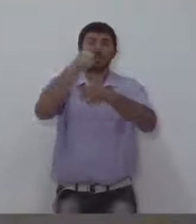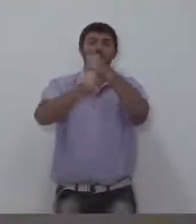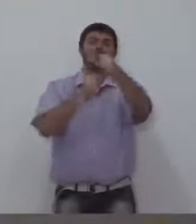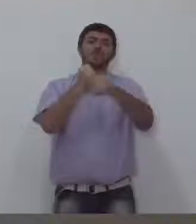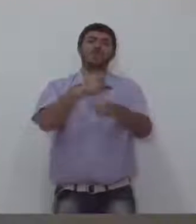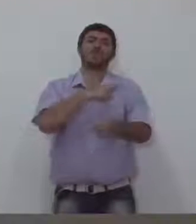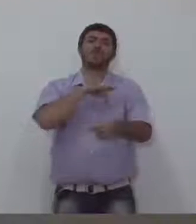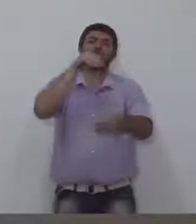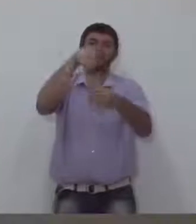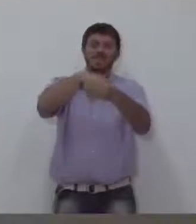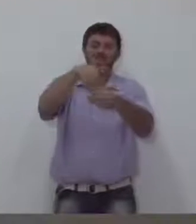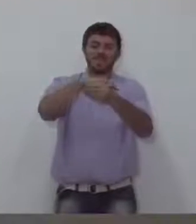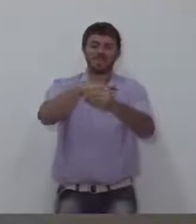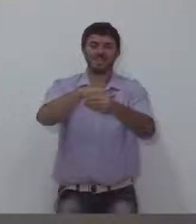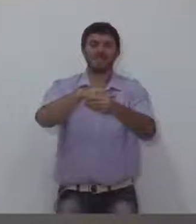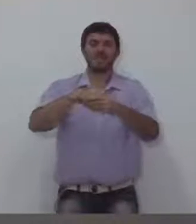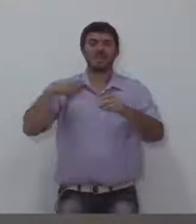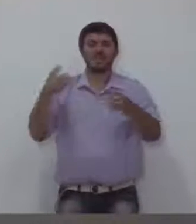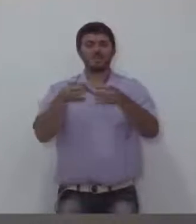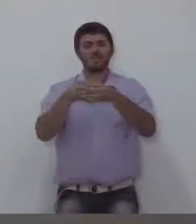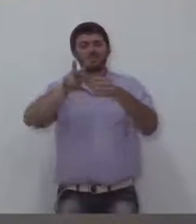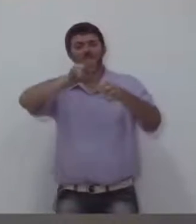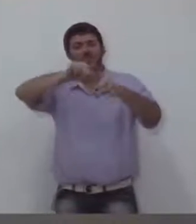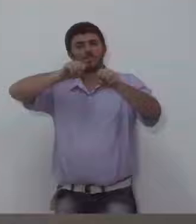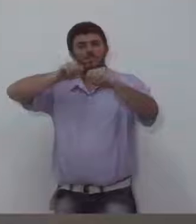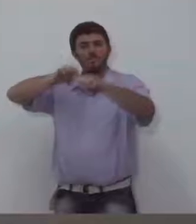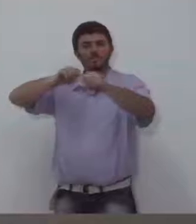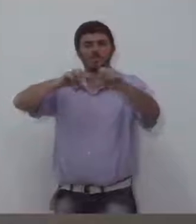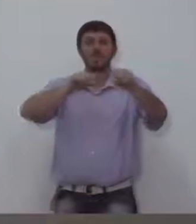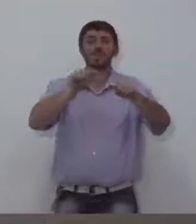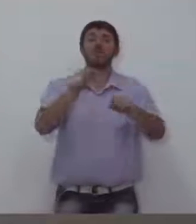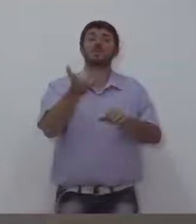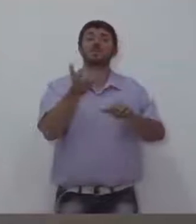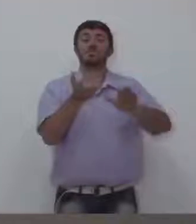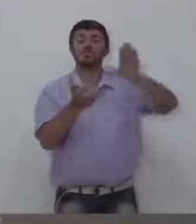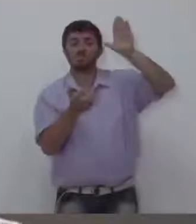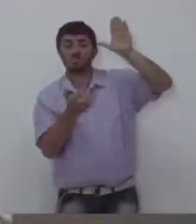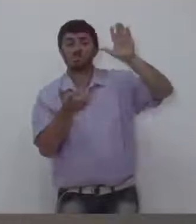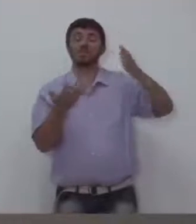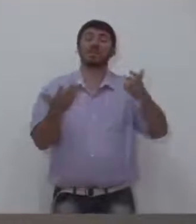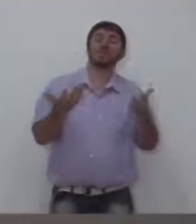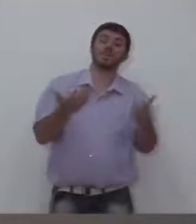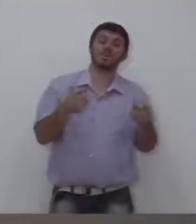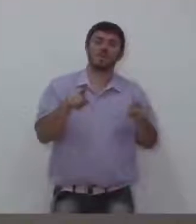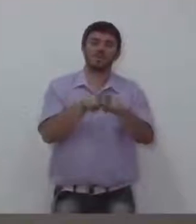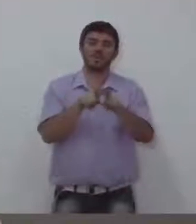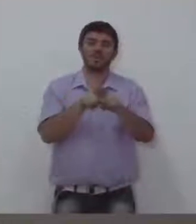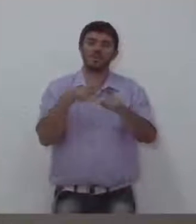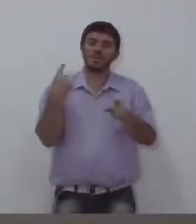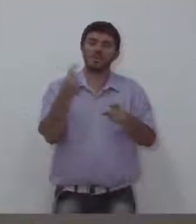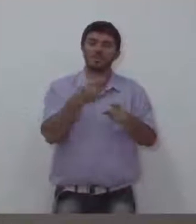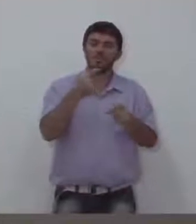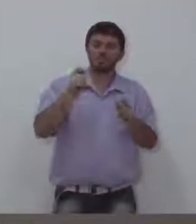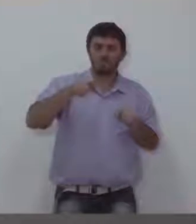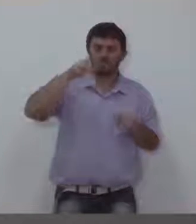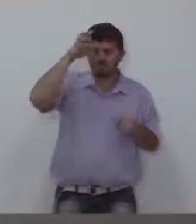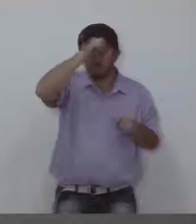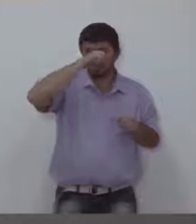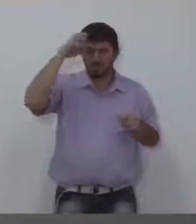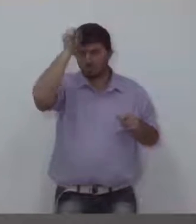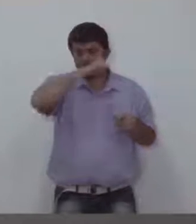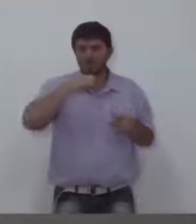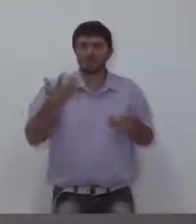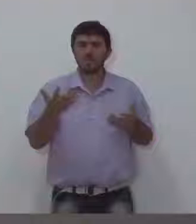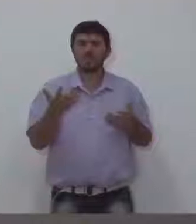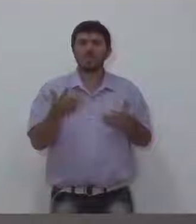Eles vão ensinar ali para... Então, fica o convite para quem quer ser candidato, né, Valdir? Para nós também, sempre é uma oportunidade de aprendizado. Eles vão falar sobre